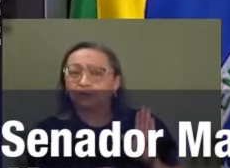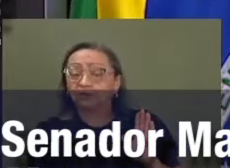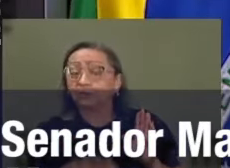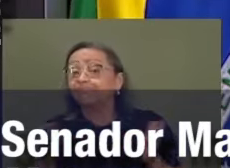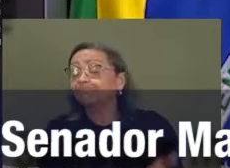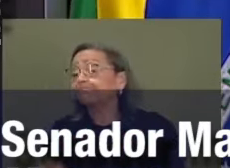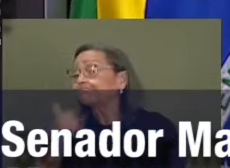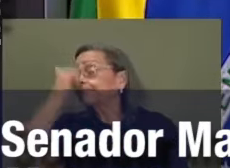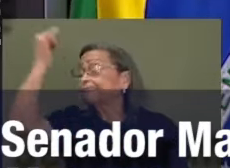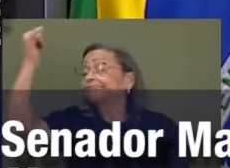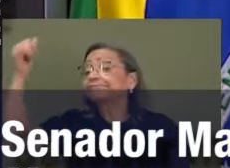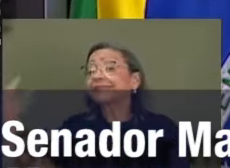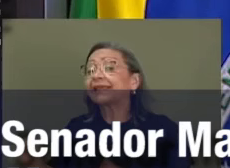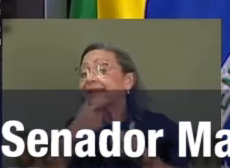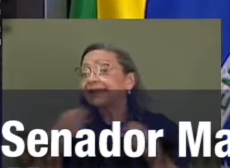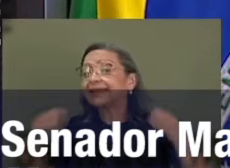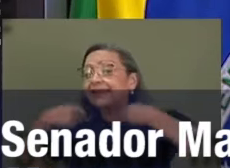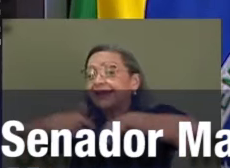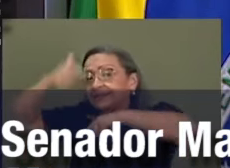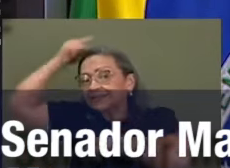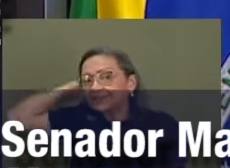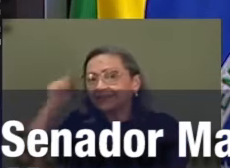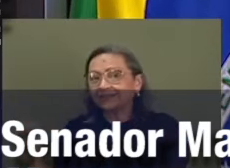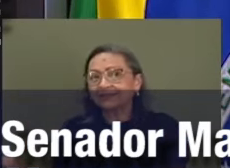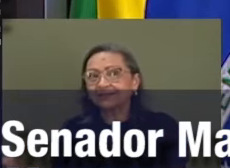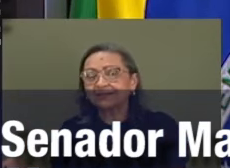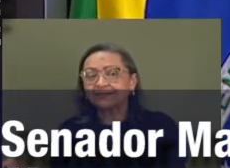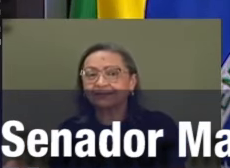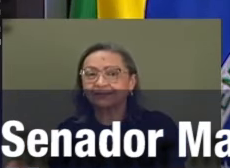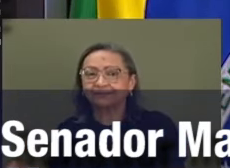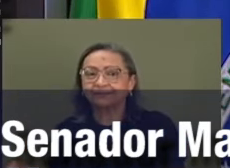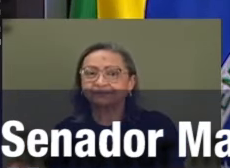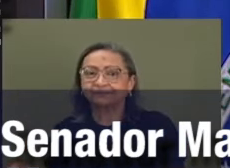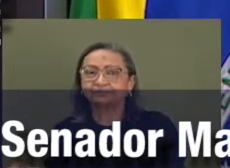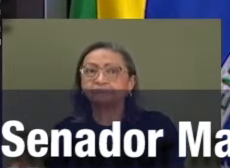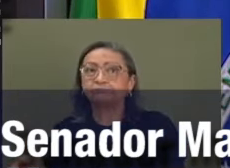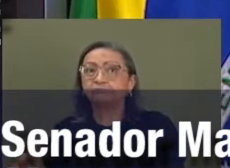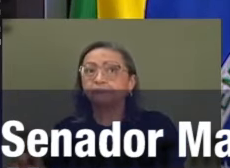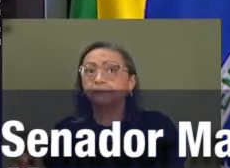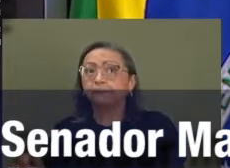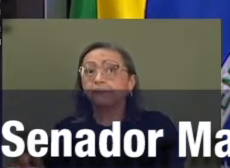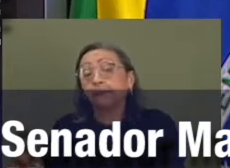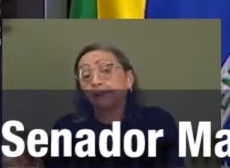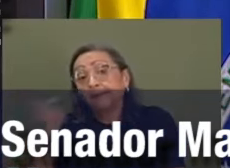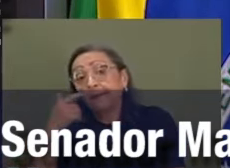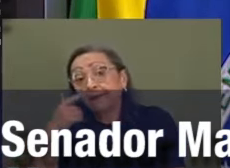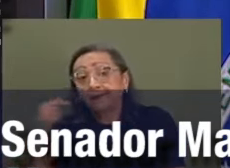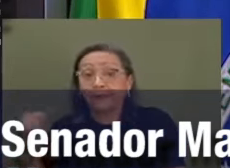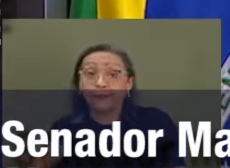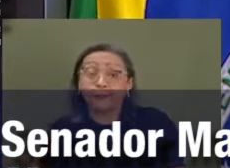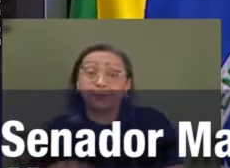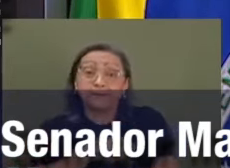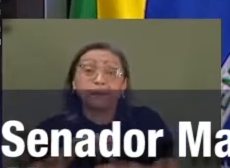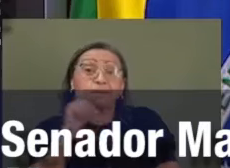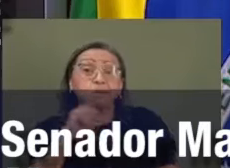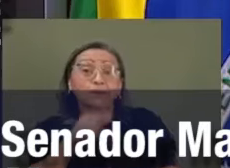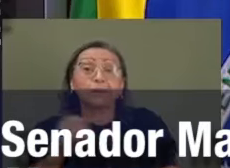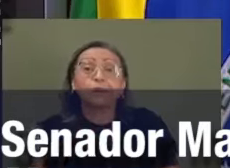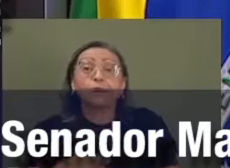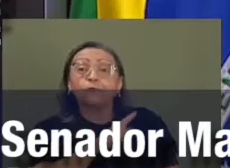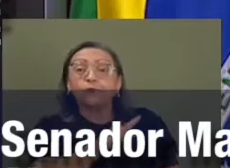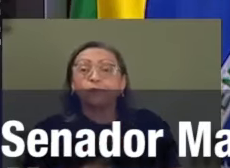azar do Alexandre de Moraes, ele ainda pegou um novo governo que vai entrar nos Estados Unidos, que além